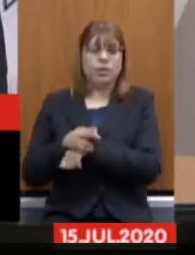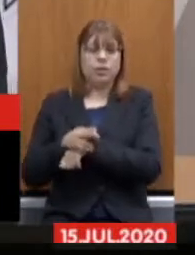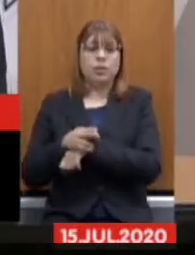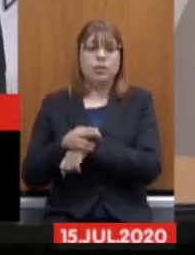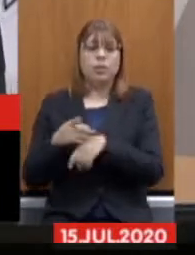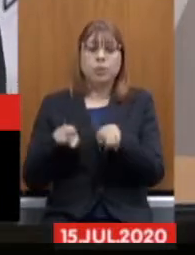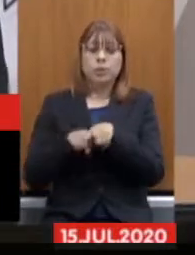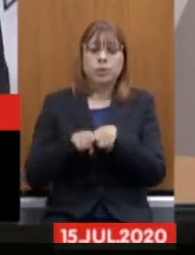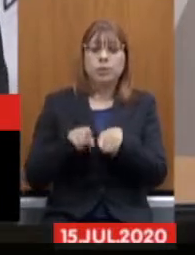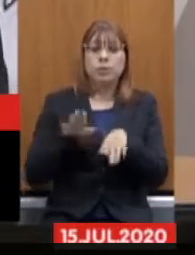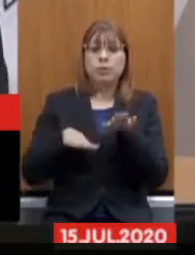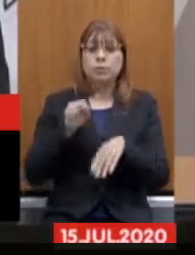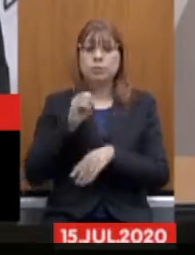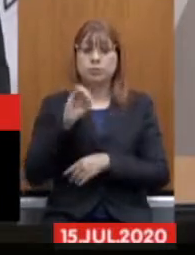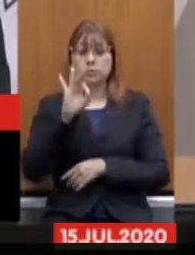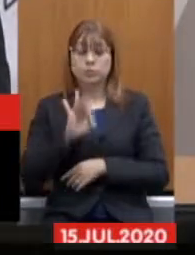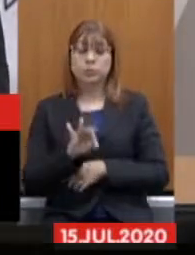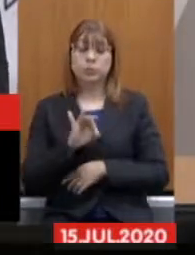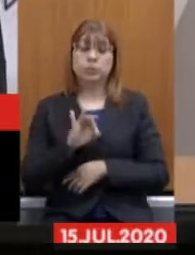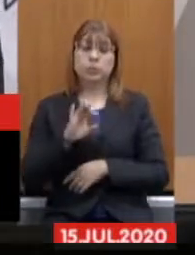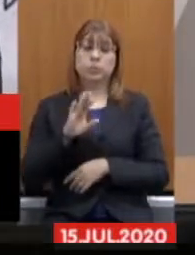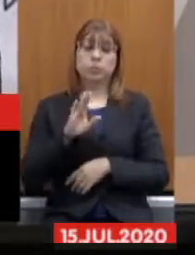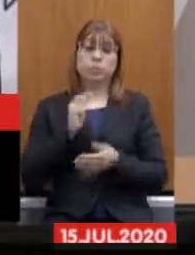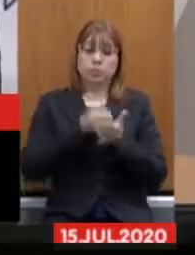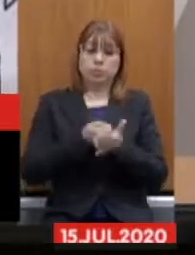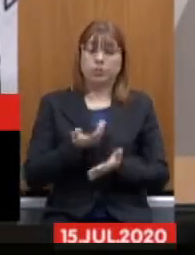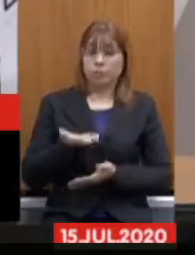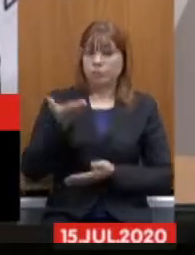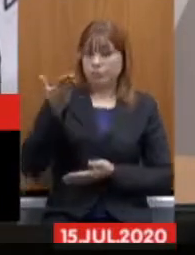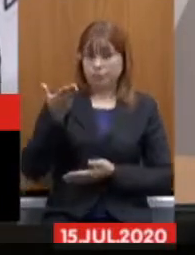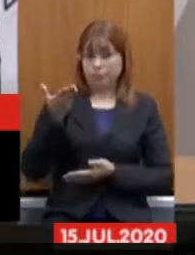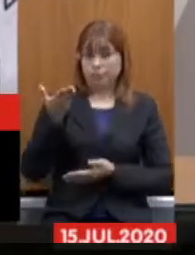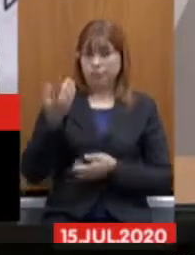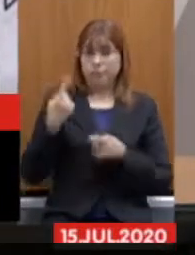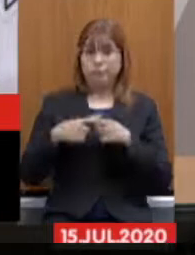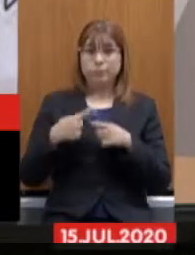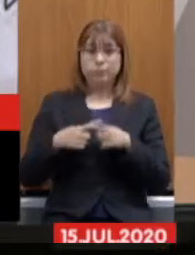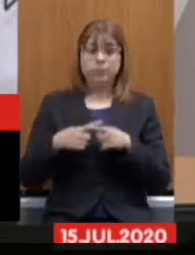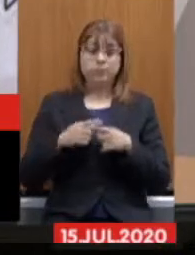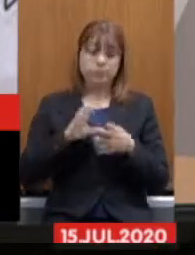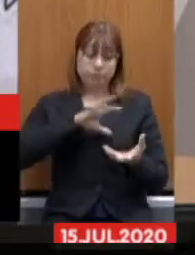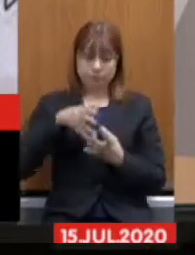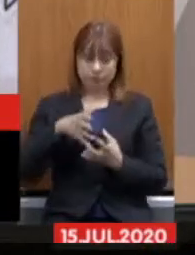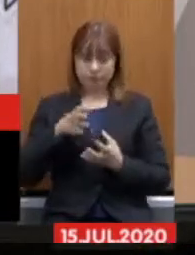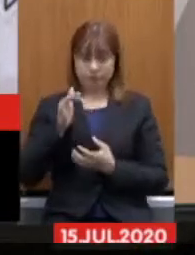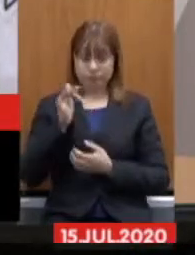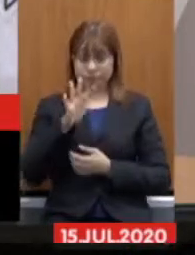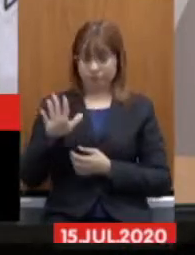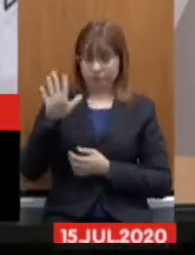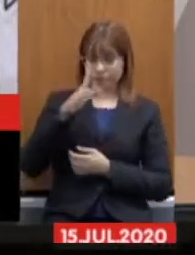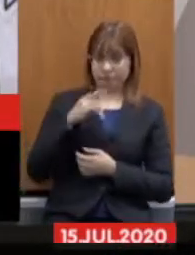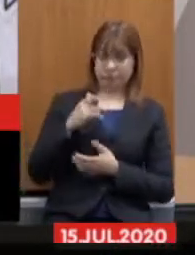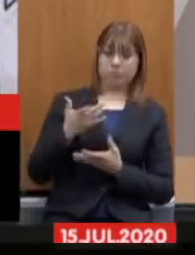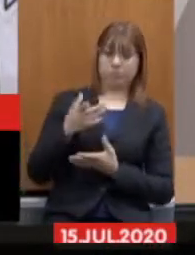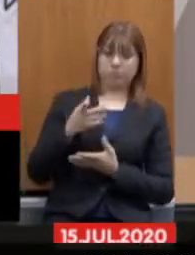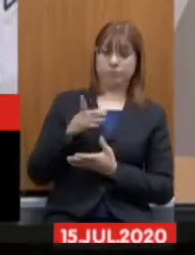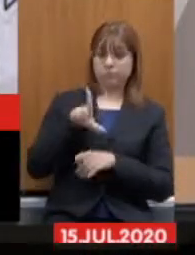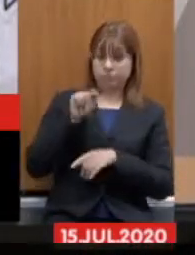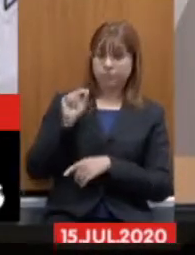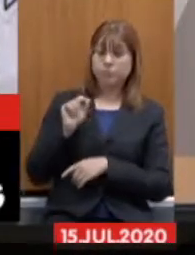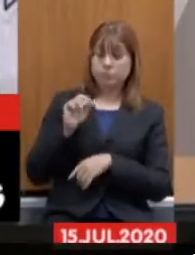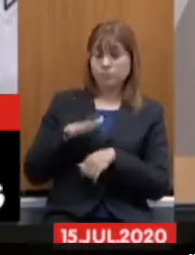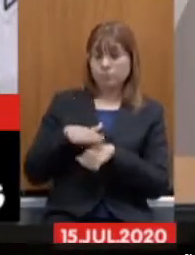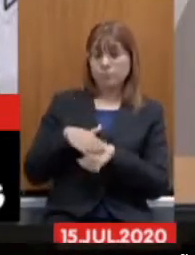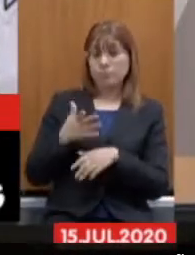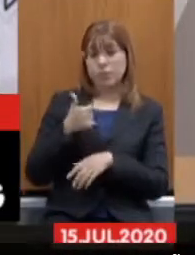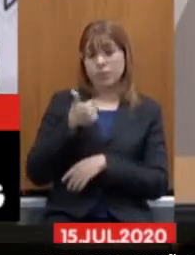oitenta por cento das maiores contribuições porque hoje nessa reforma assim como na federal eles optaram por uma média de 100 porcento das